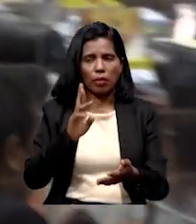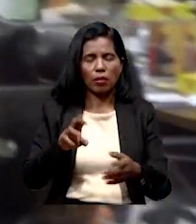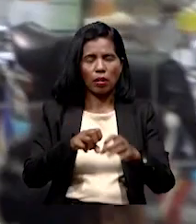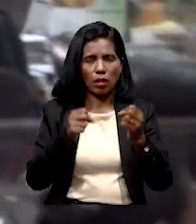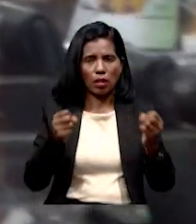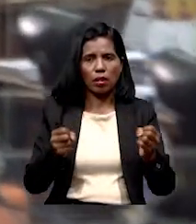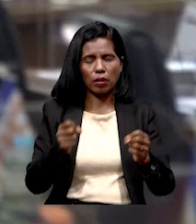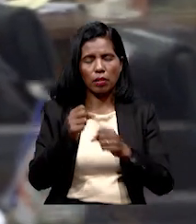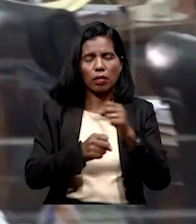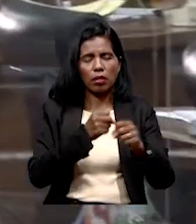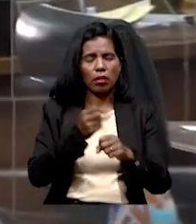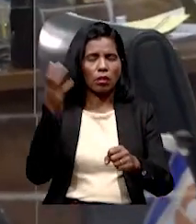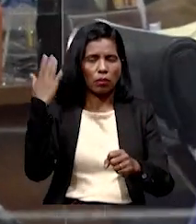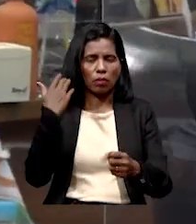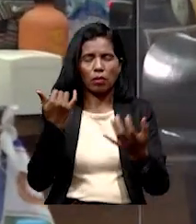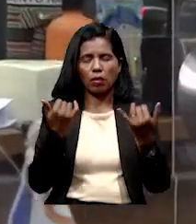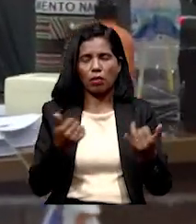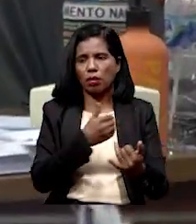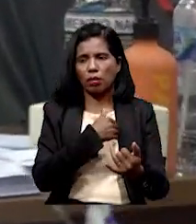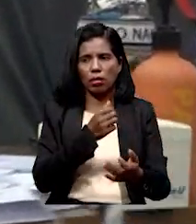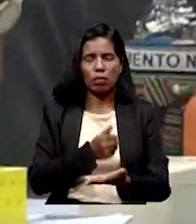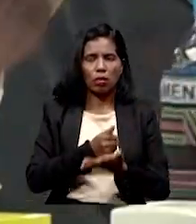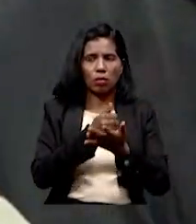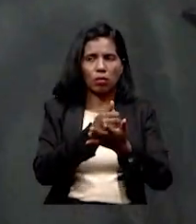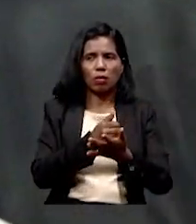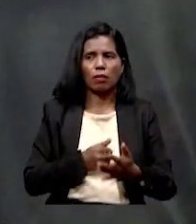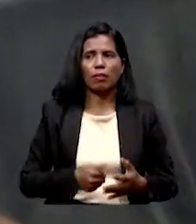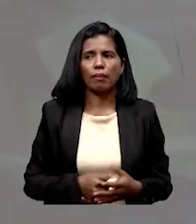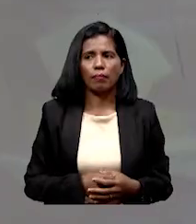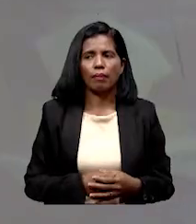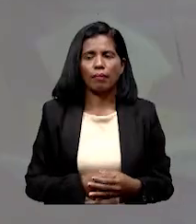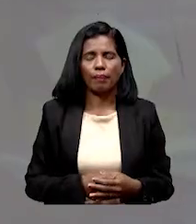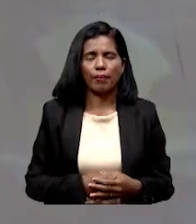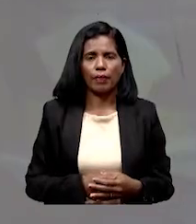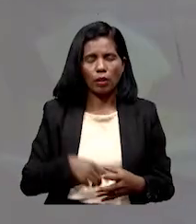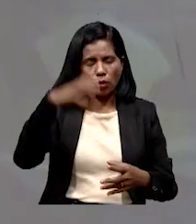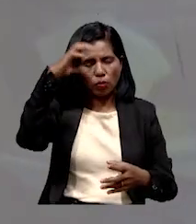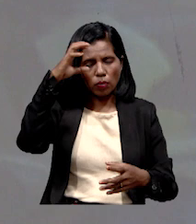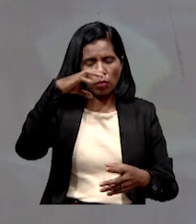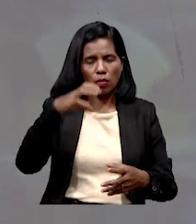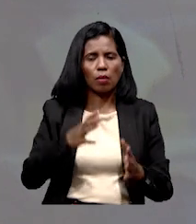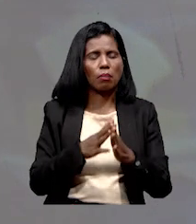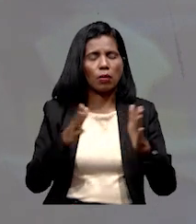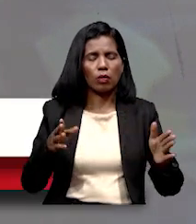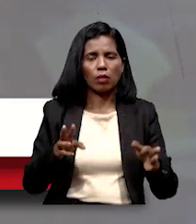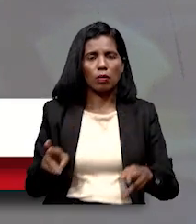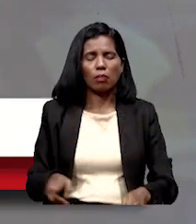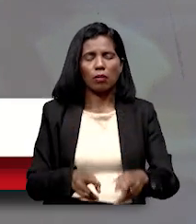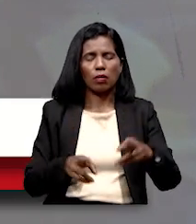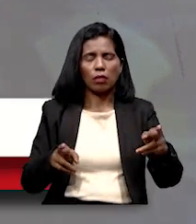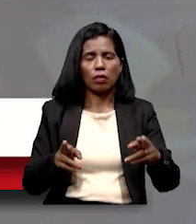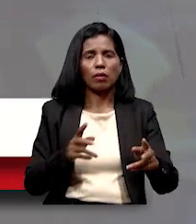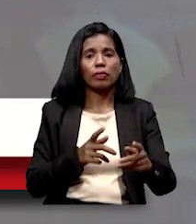Tinancoto, nebe to agora lá da resolve. Udan bot, motatun, terminal Becora, bele lá e retia. Lá os terminal